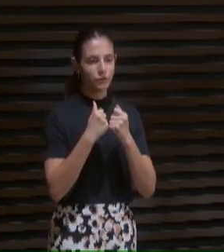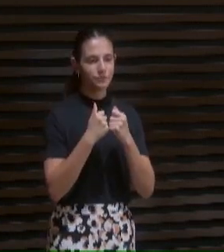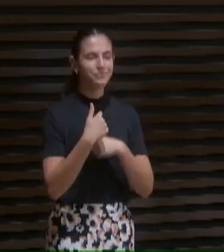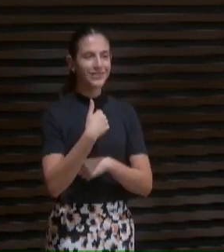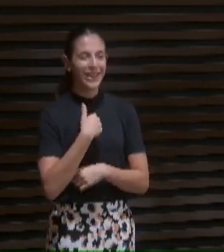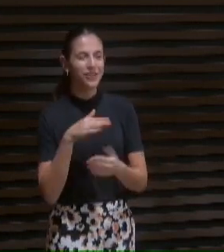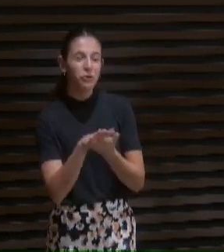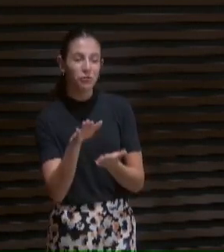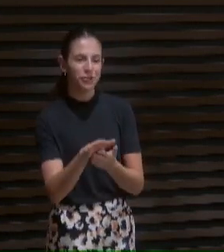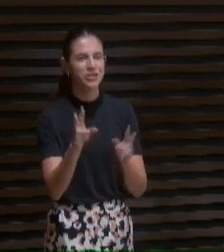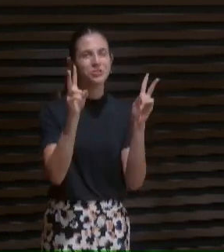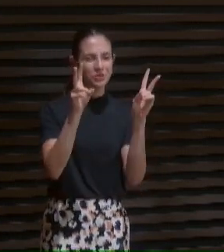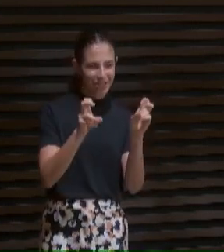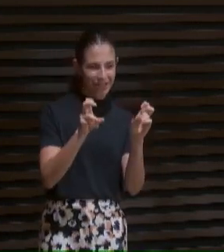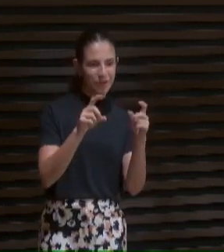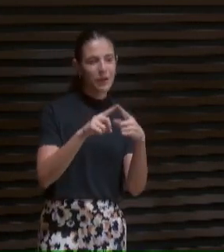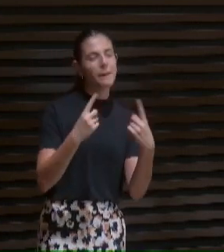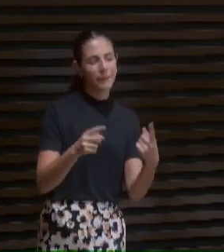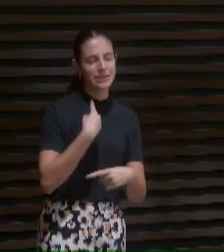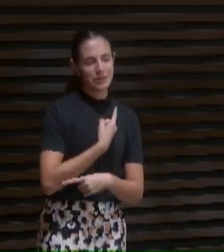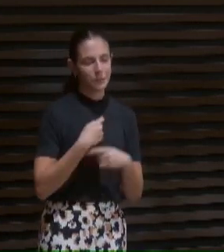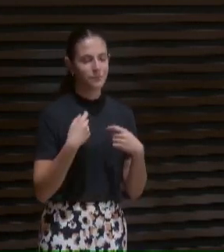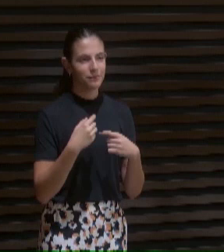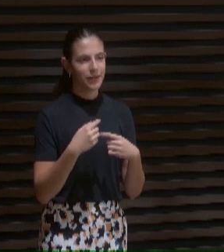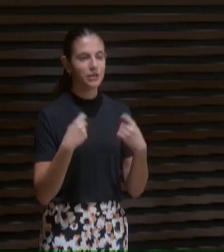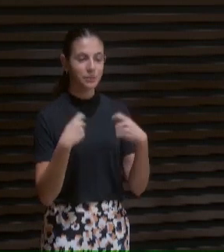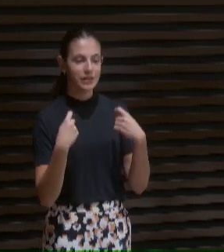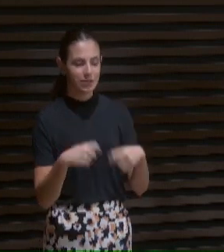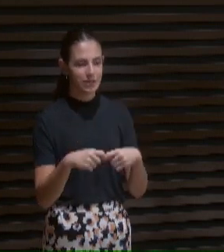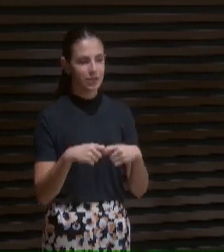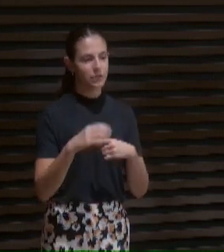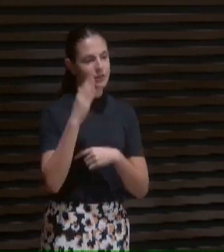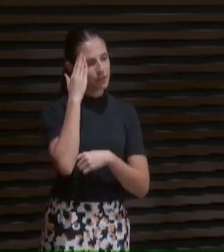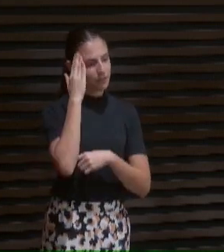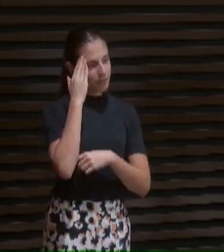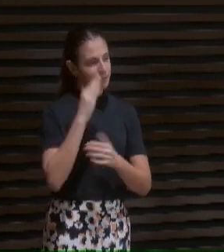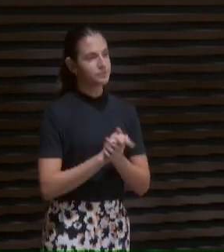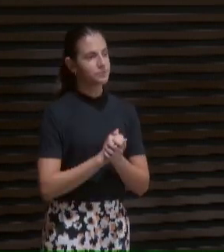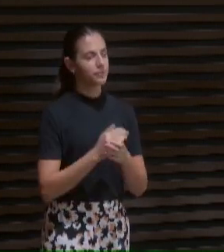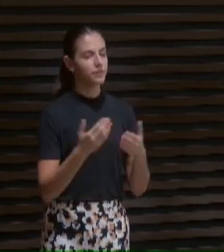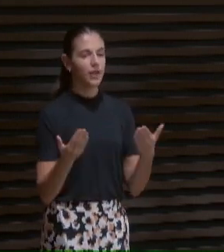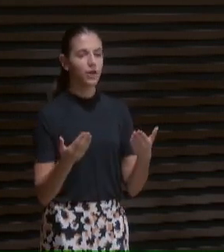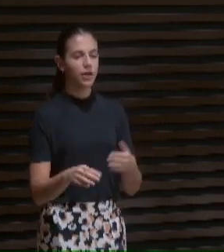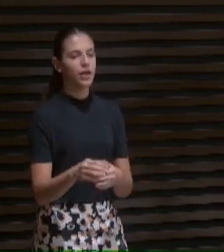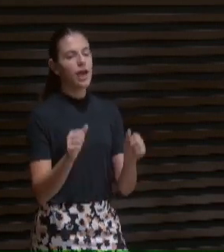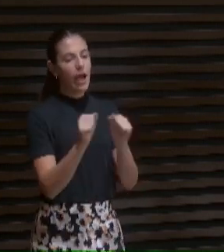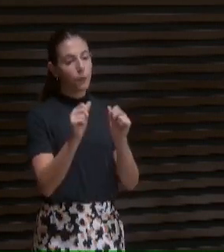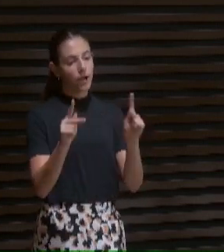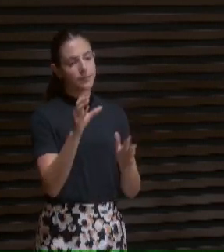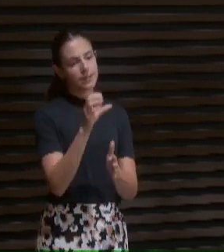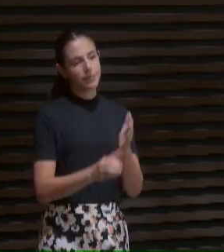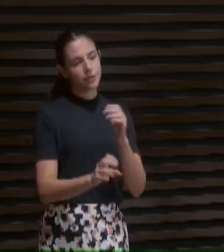do nosso, mas é porque, sabe, gente, nós precisamos, vamos dar uma olhadinha em Apocalipse, capítulo